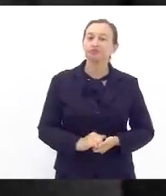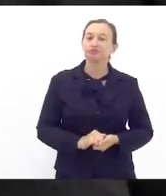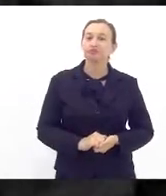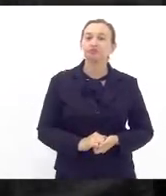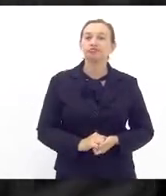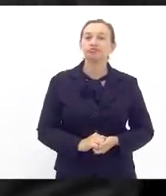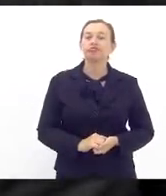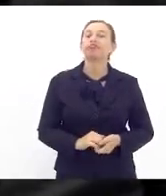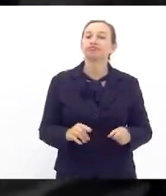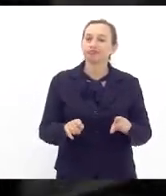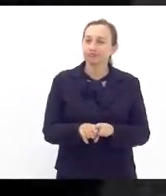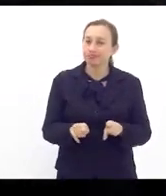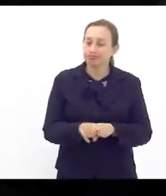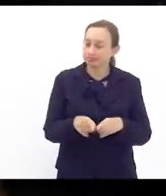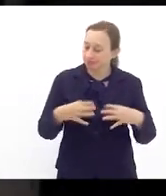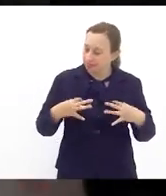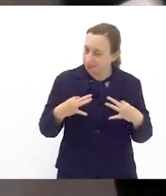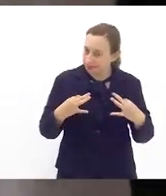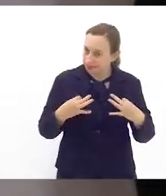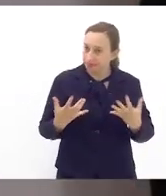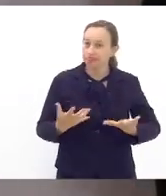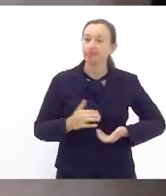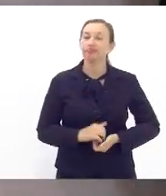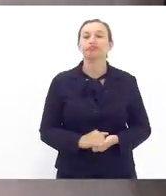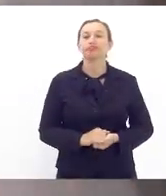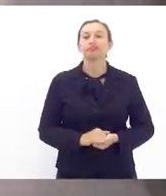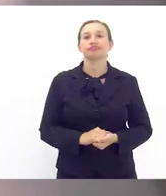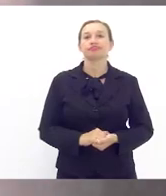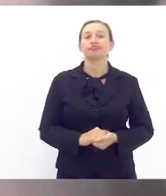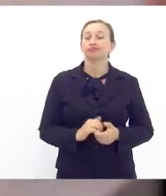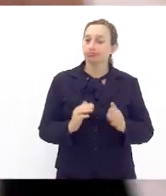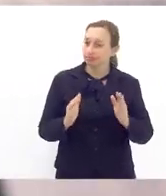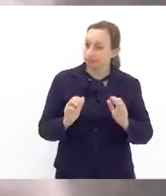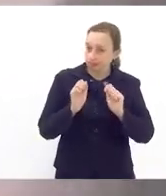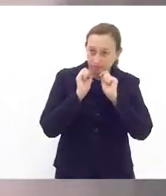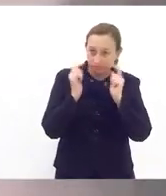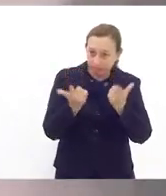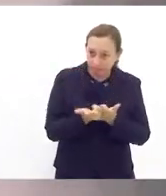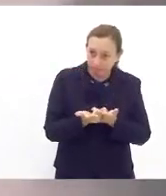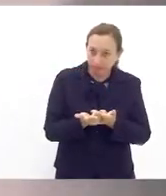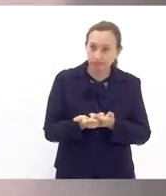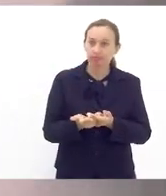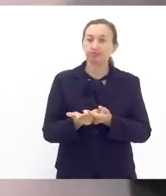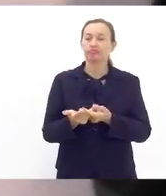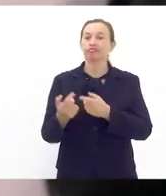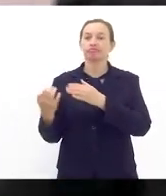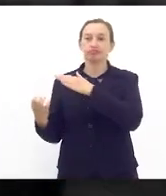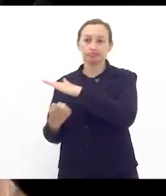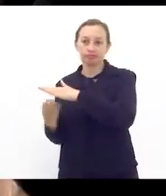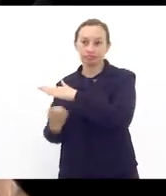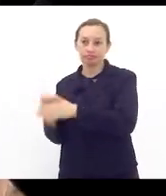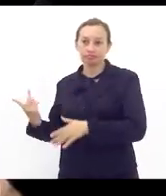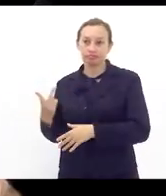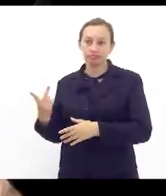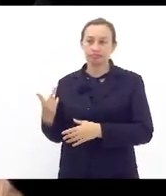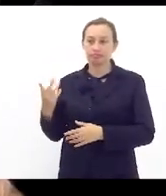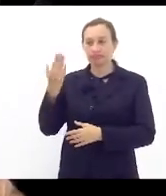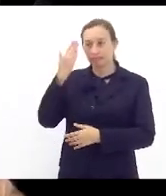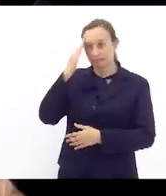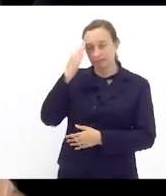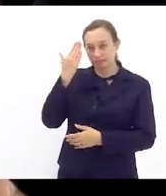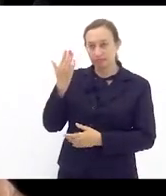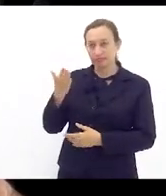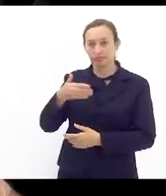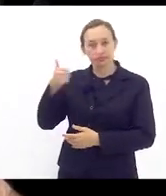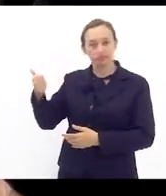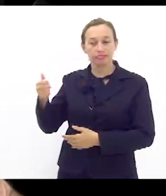de tela coletiva também se coloca à disposição eu me coloco à disposição dessa casa e das concessionárias para tentar intermediar